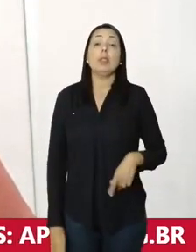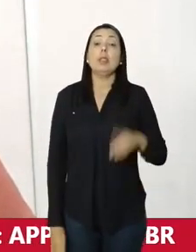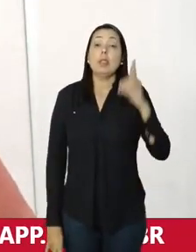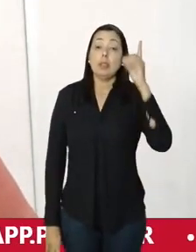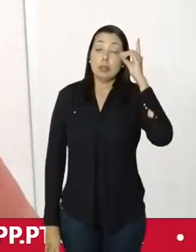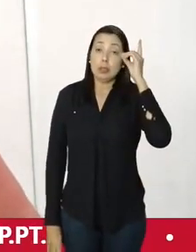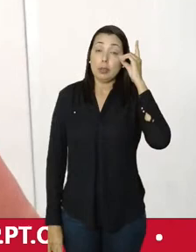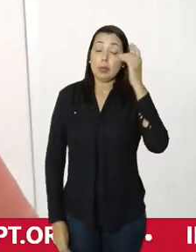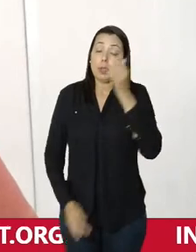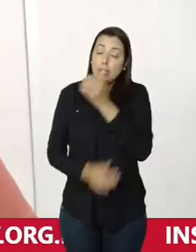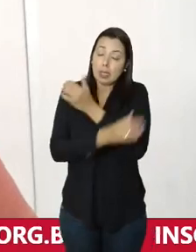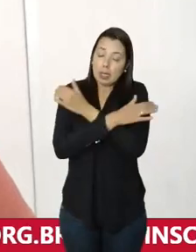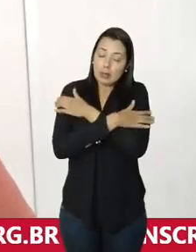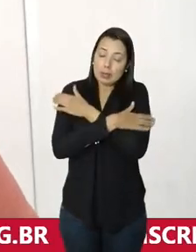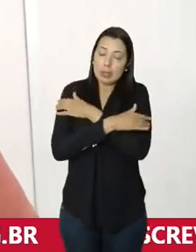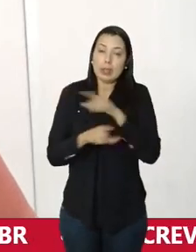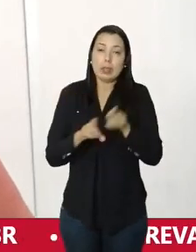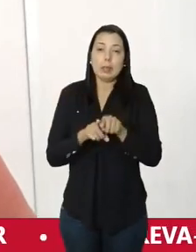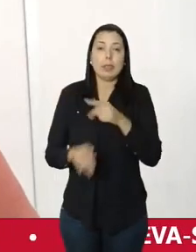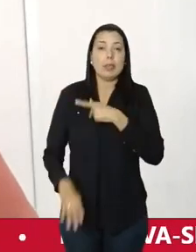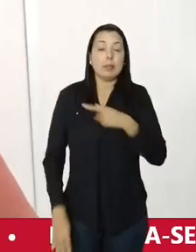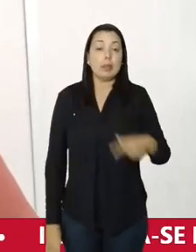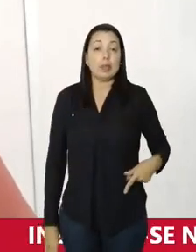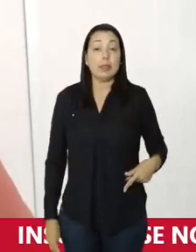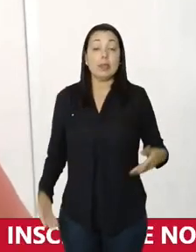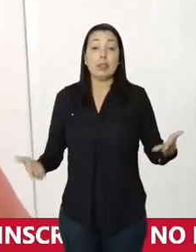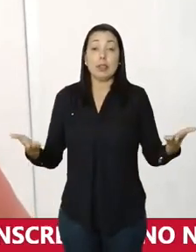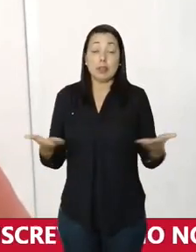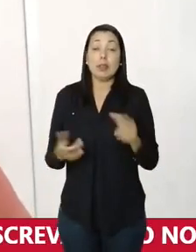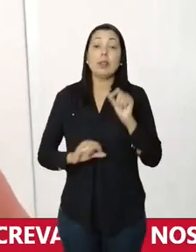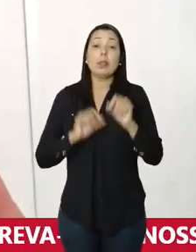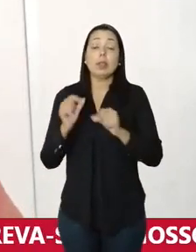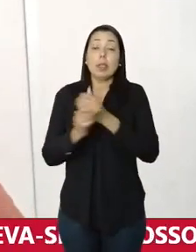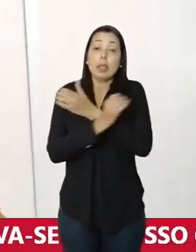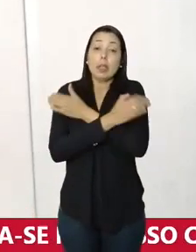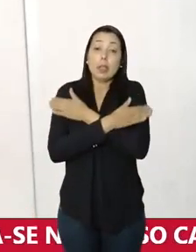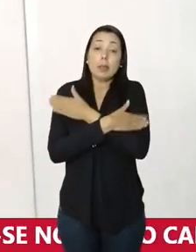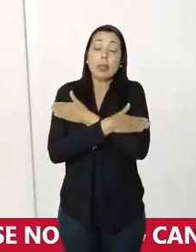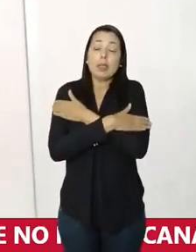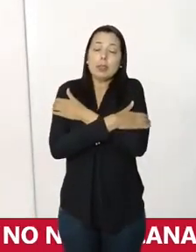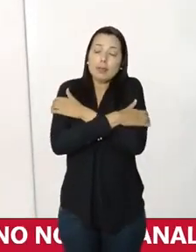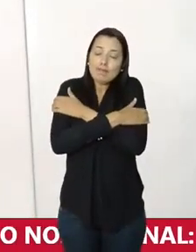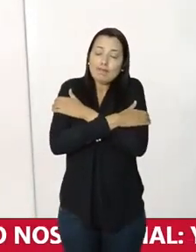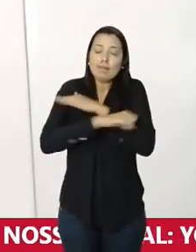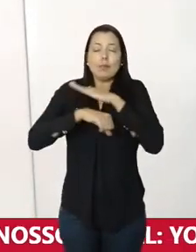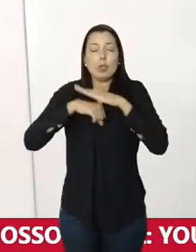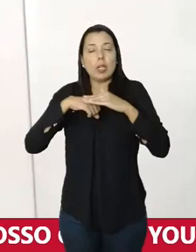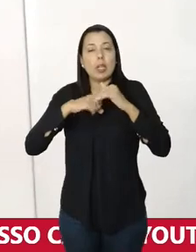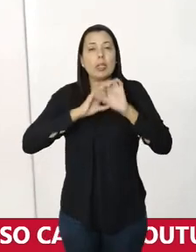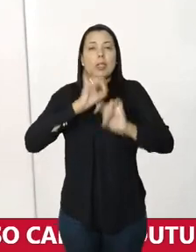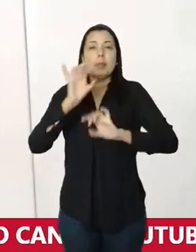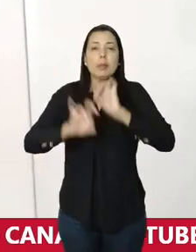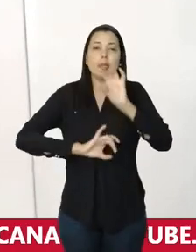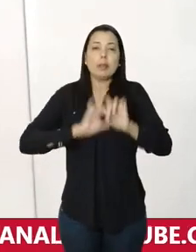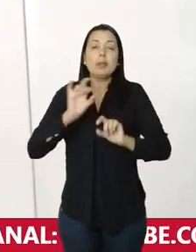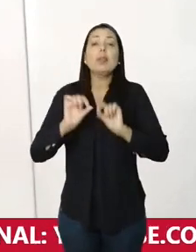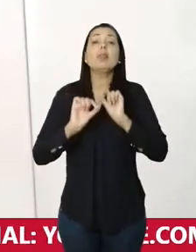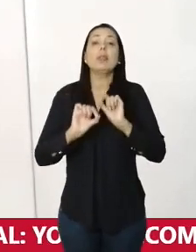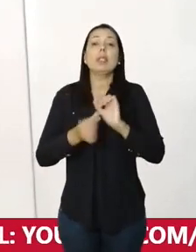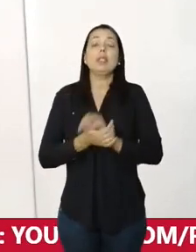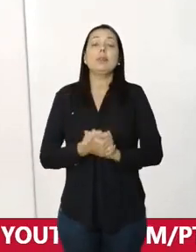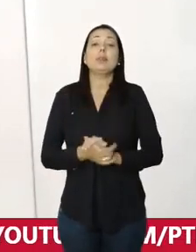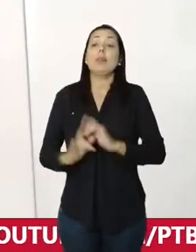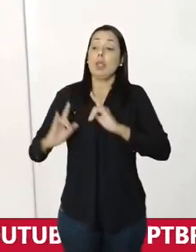eu, ao abraçar a presidenta Dilma, quero estender aqui esse abraço afetuoso, especialmente